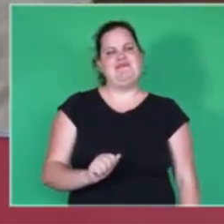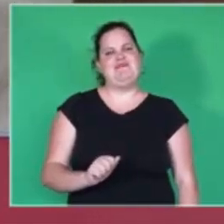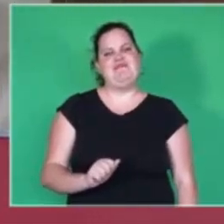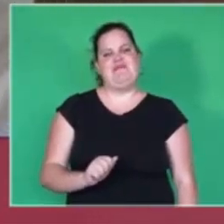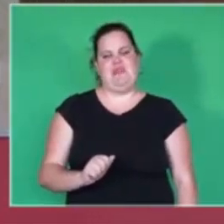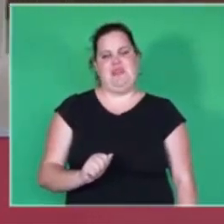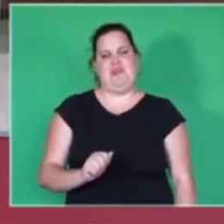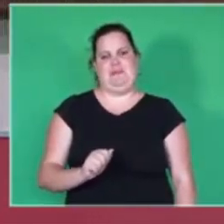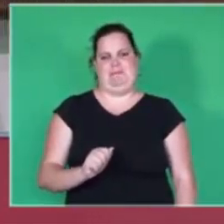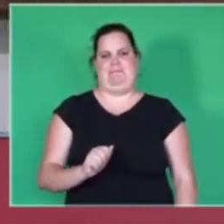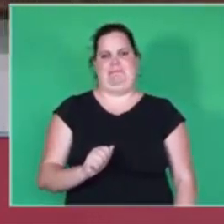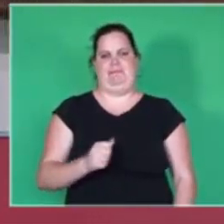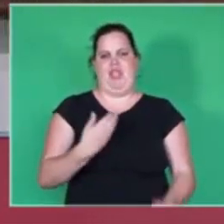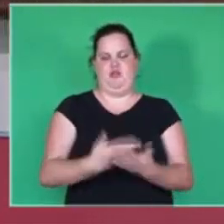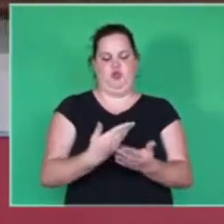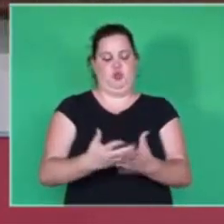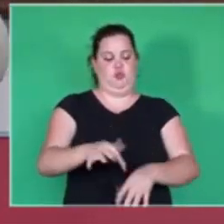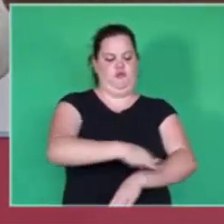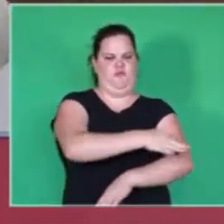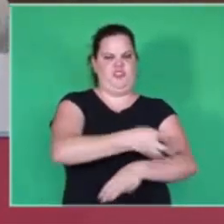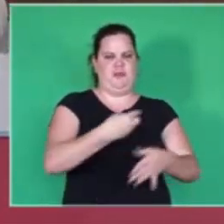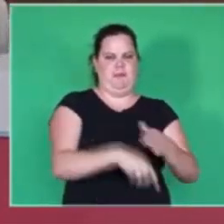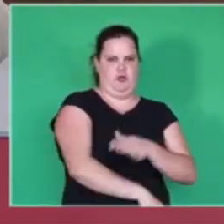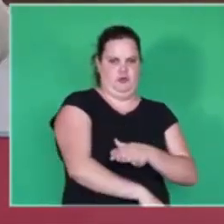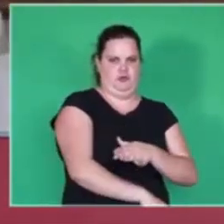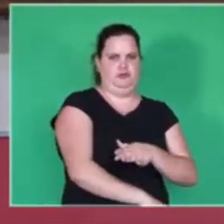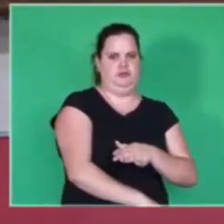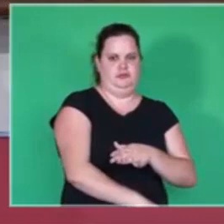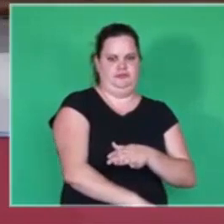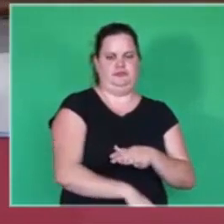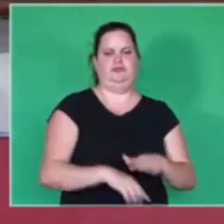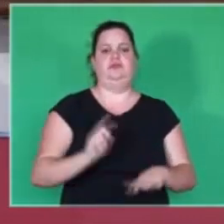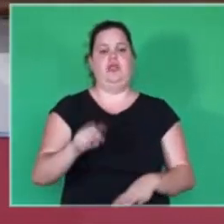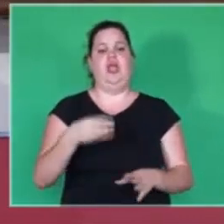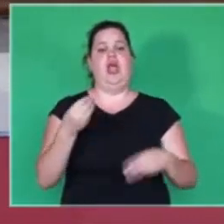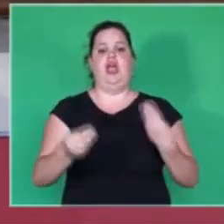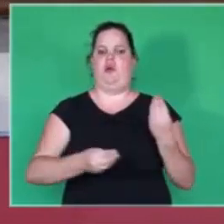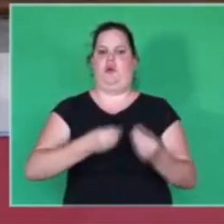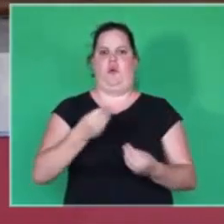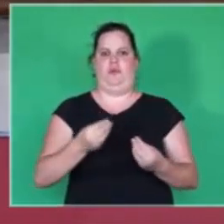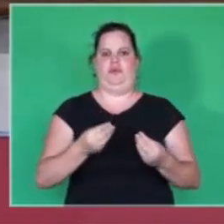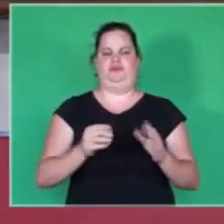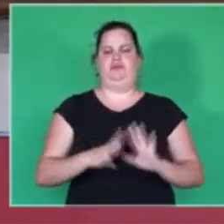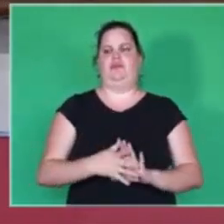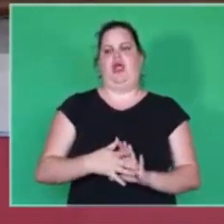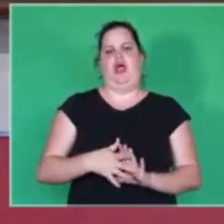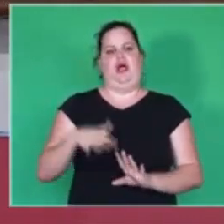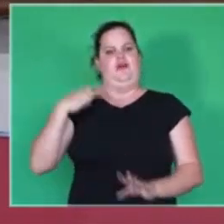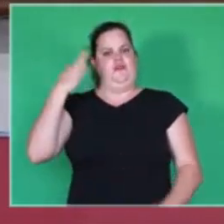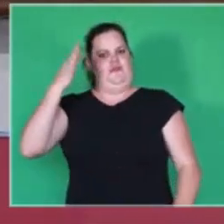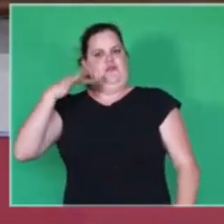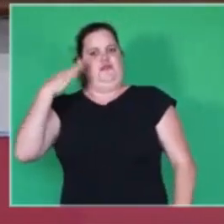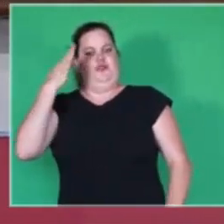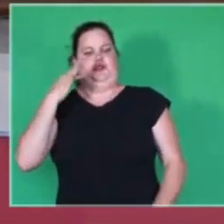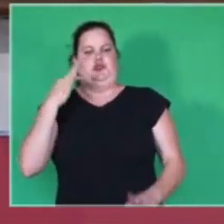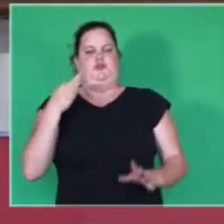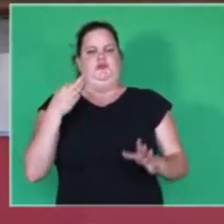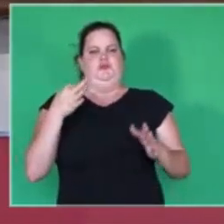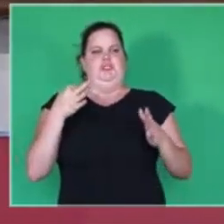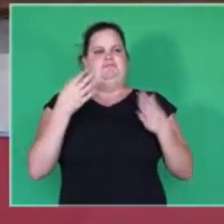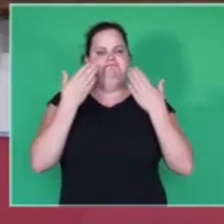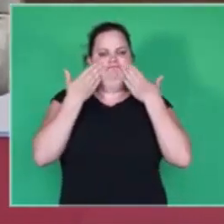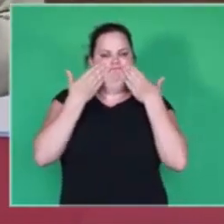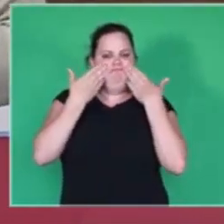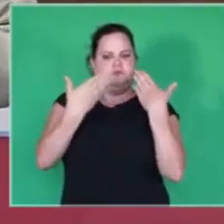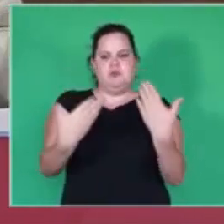A metafísica é a forma como a filosofia se expressa. Isso é muito importante.